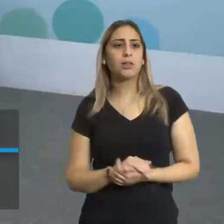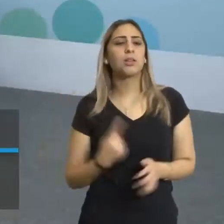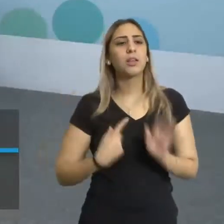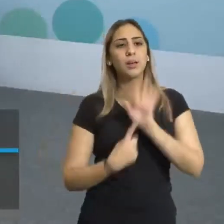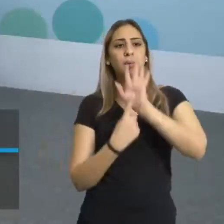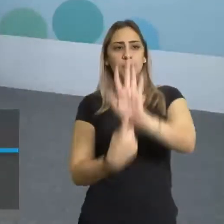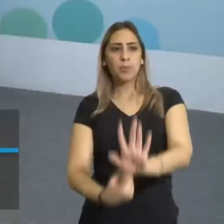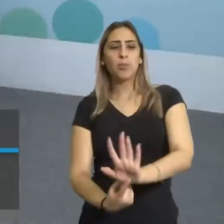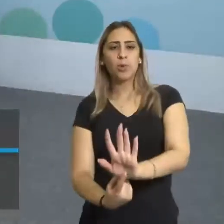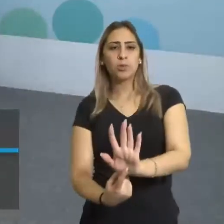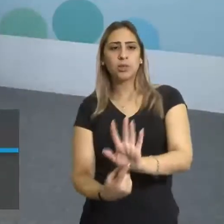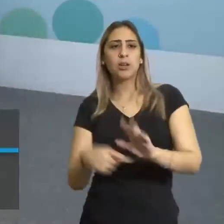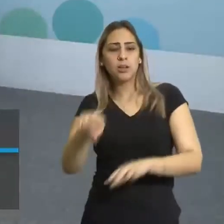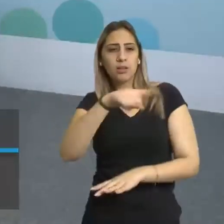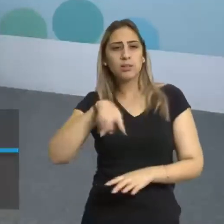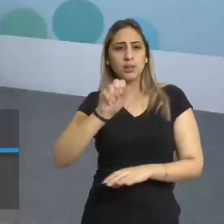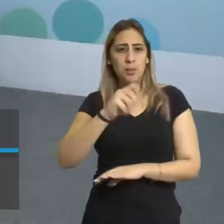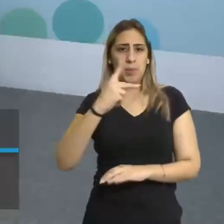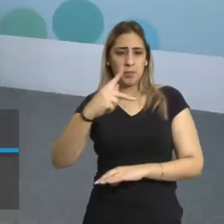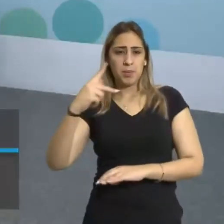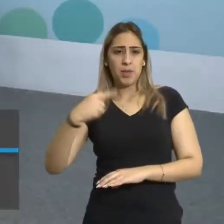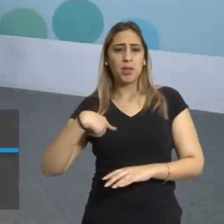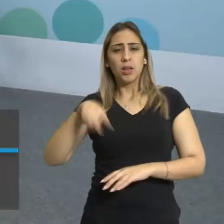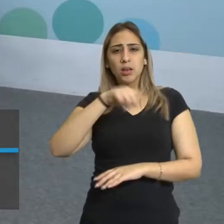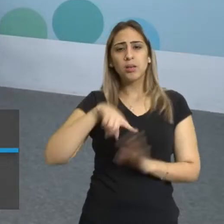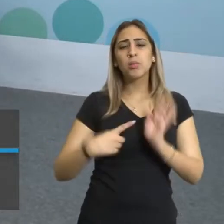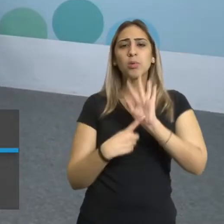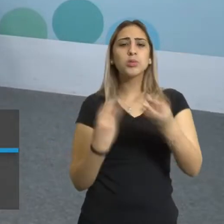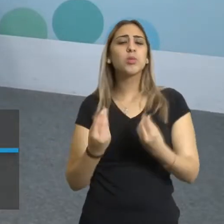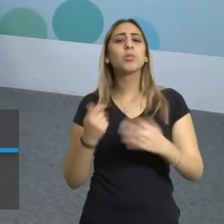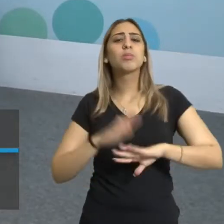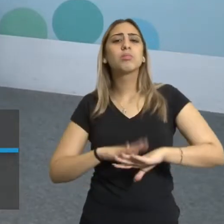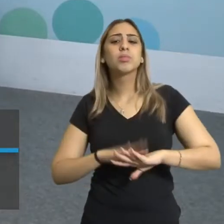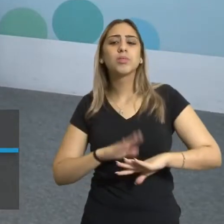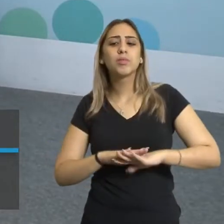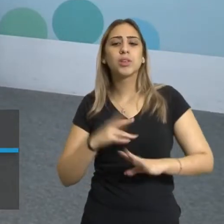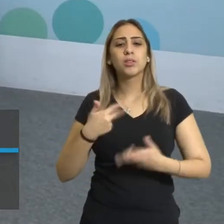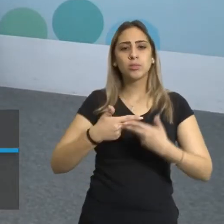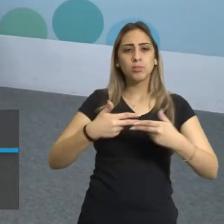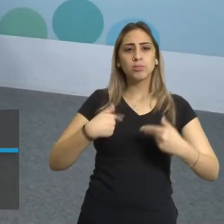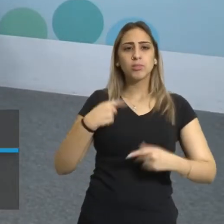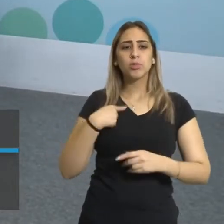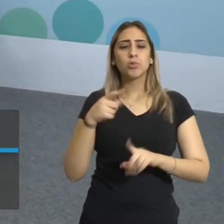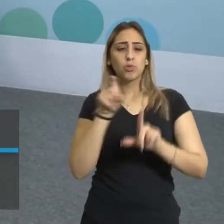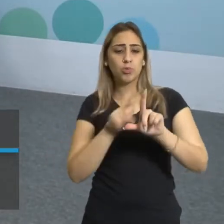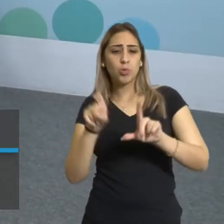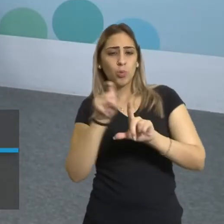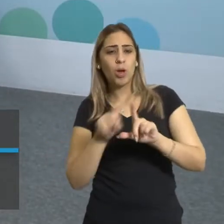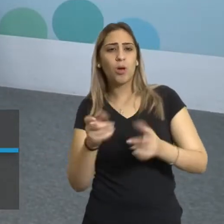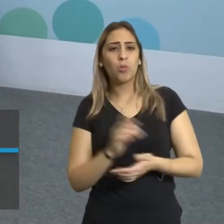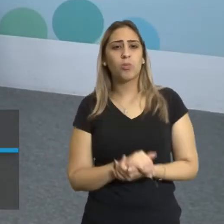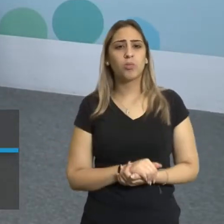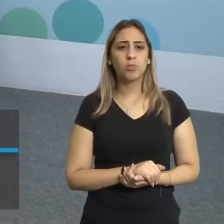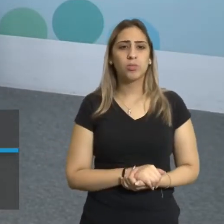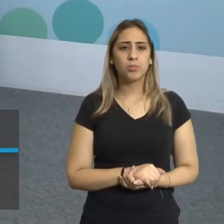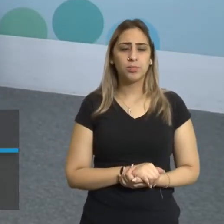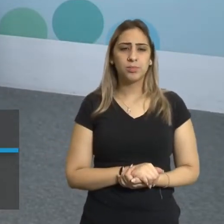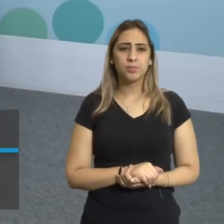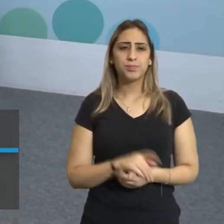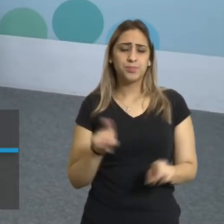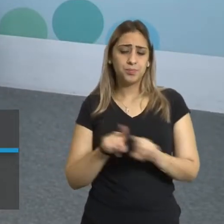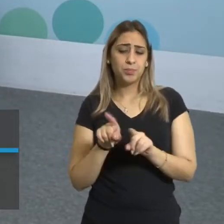mostrar esse esse aplicativo que mostra como que tem que fazer os movimentos né no virtual E aí também